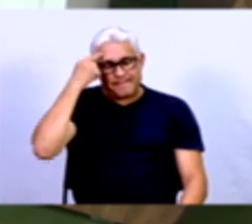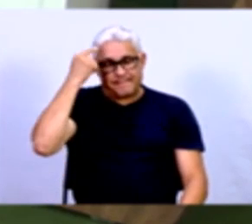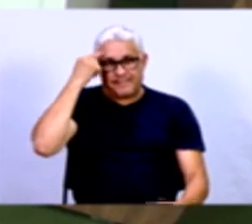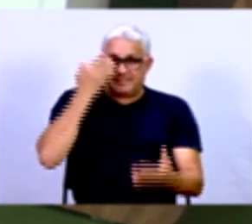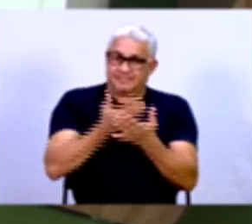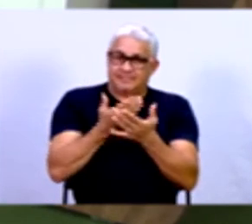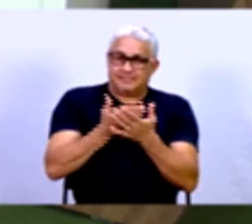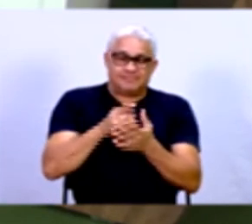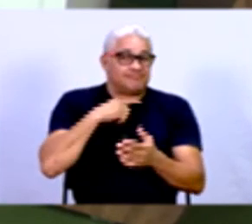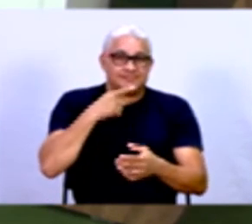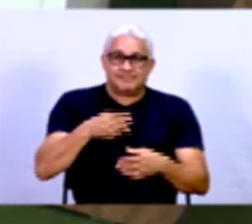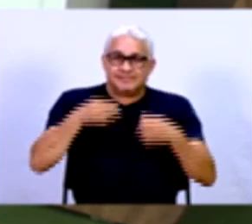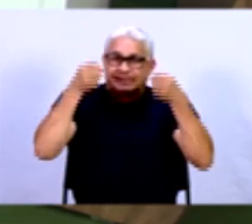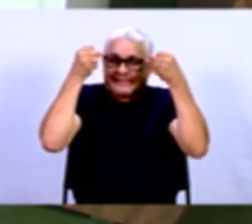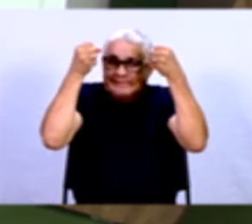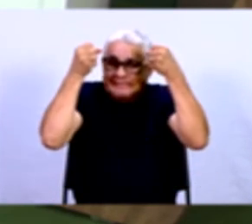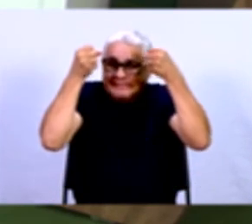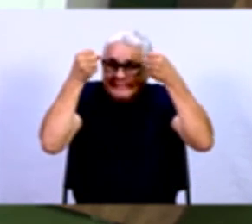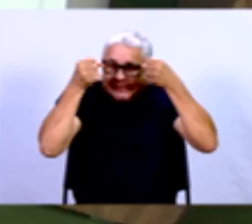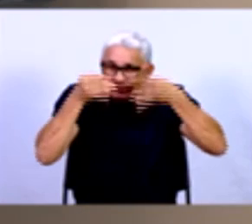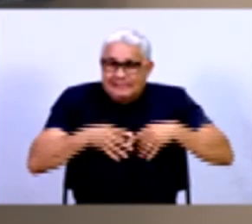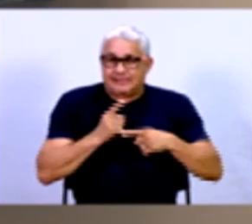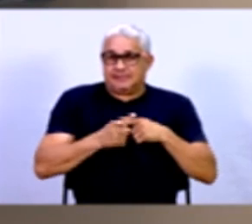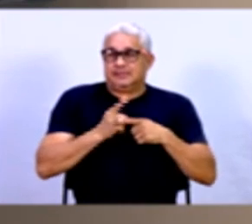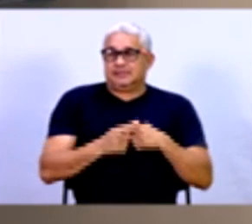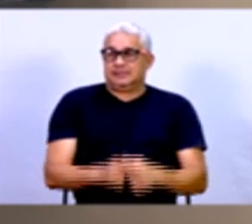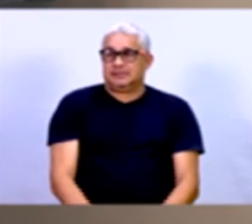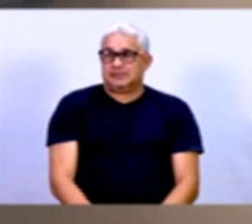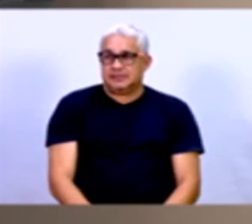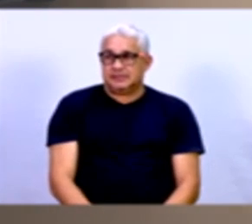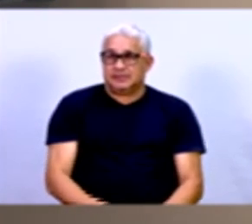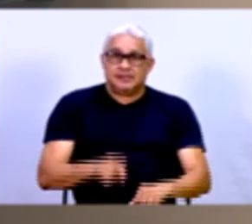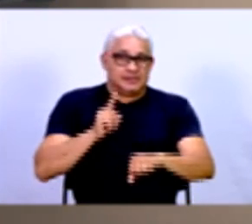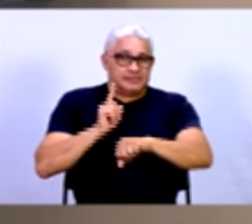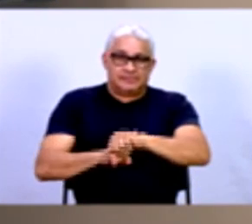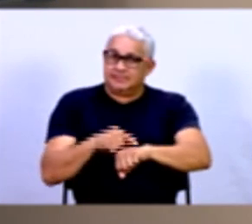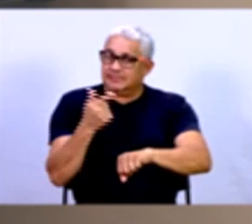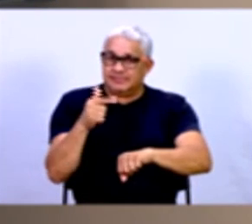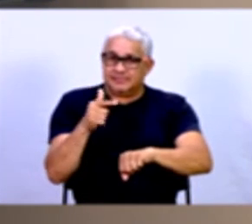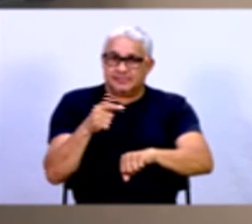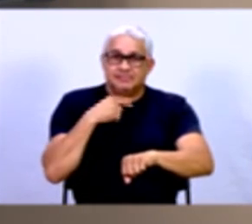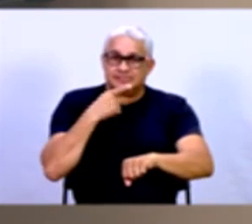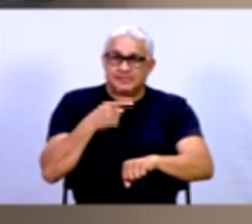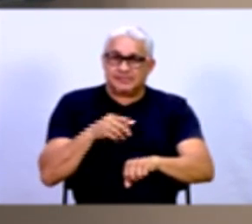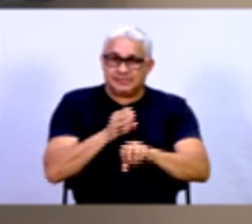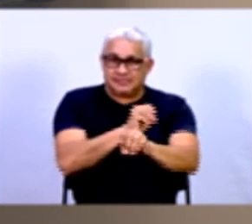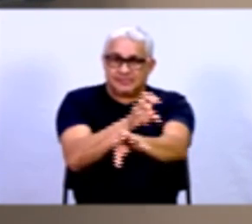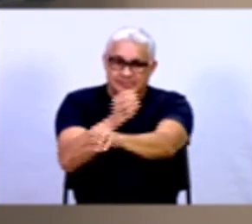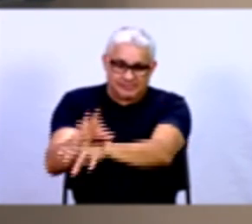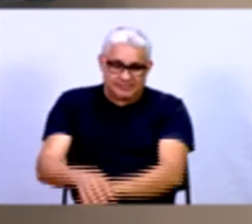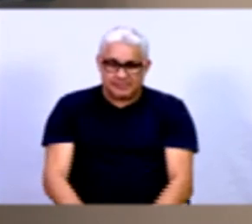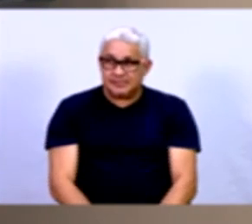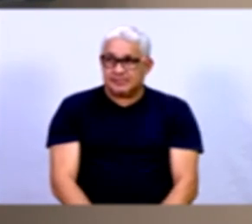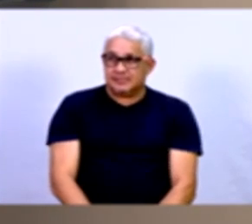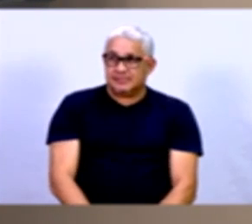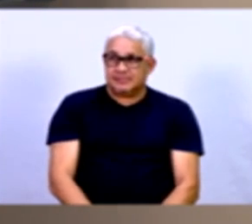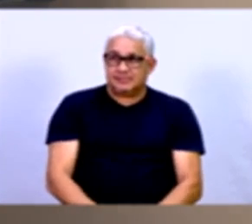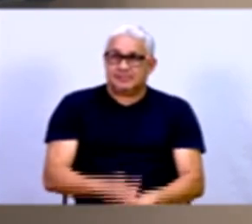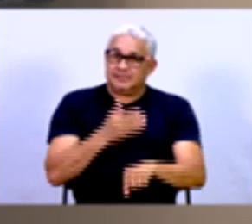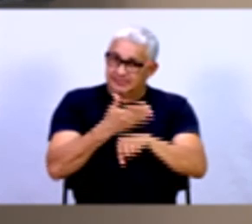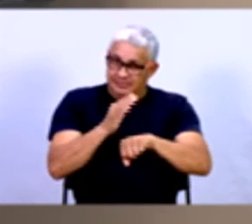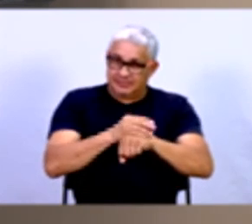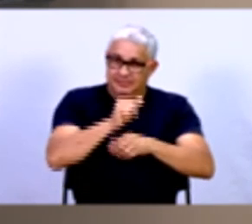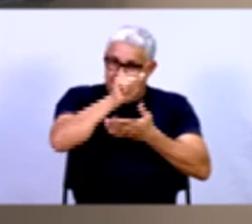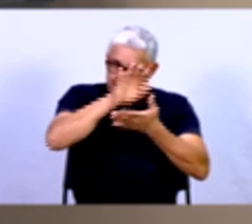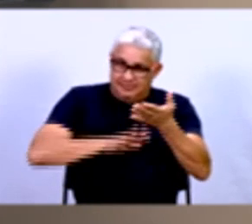nossa aula, não dá pra gente fazer assim, porque senão a gente vai muito tempo e eu não consigo passar as outras coisas. Mas daí eu deixo na hora dos exercícios, tanto